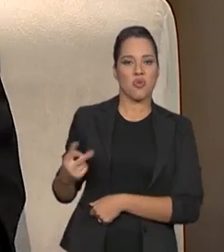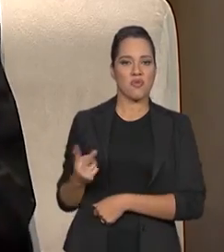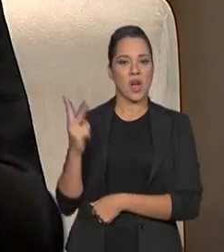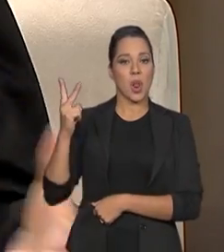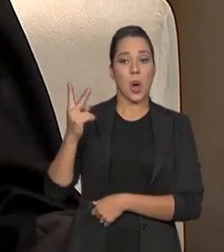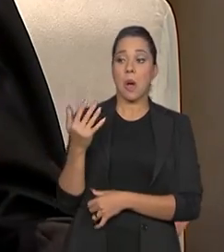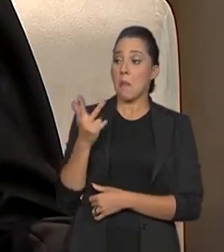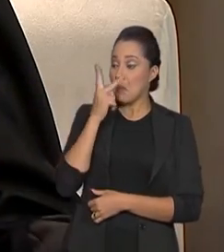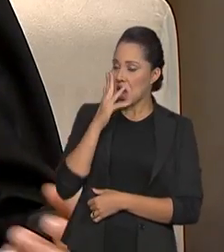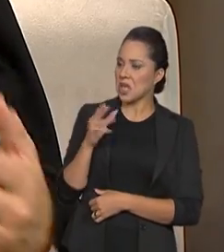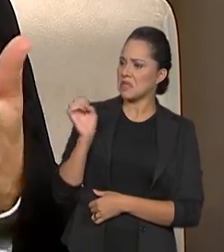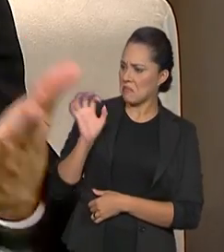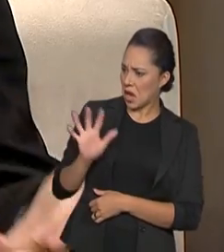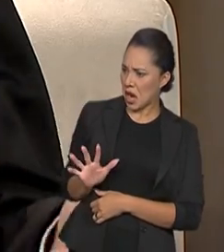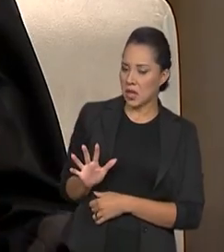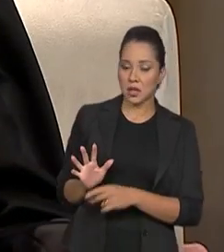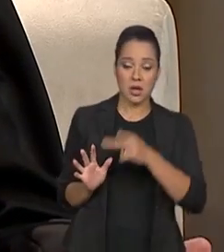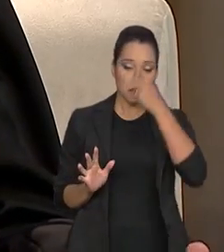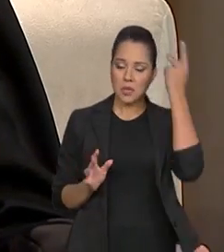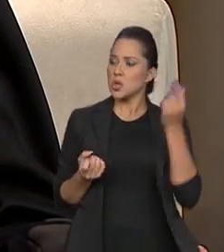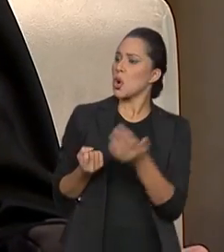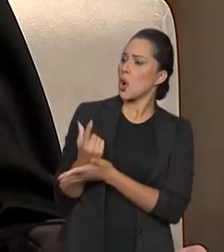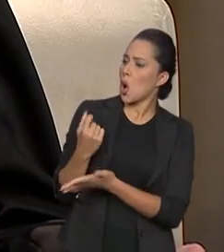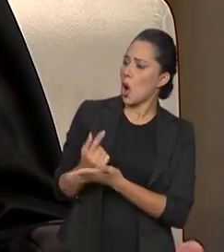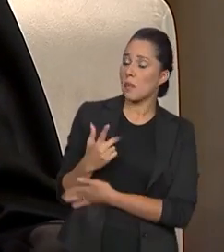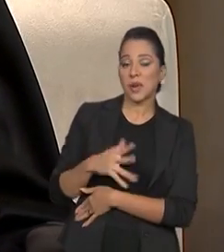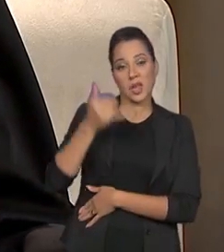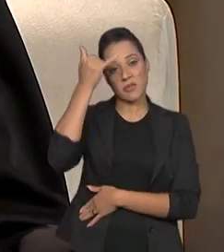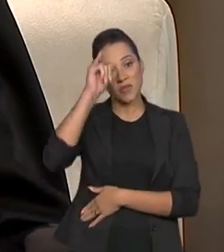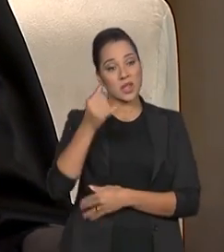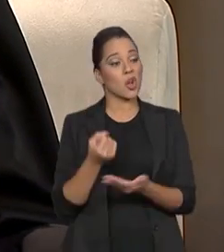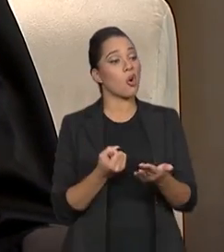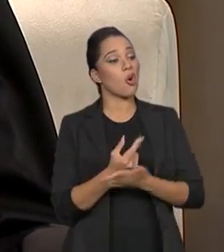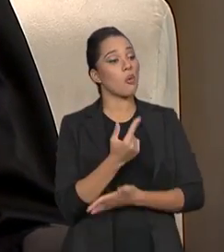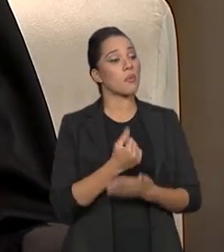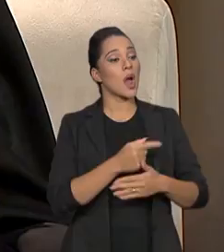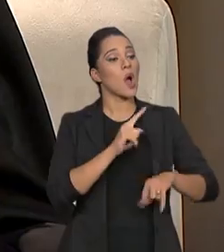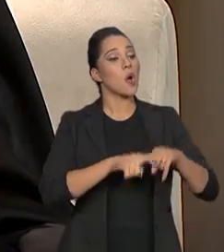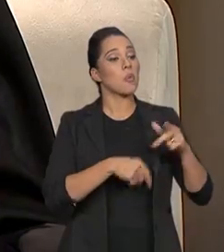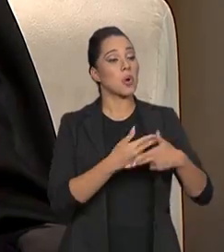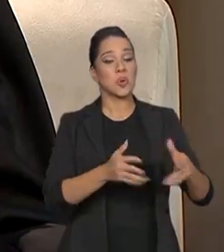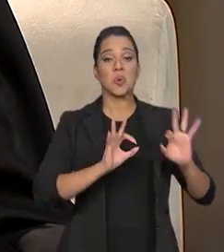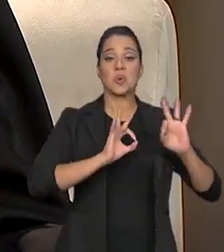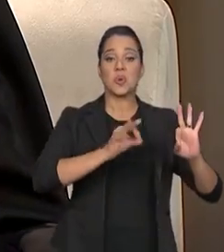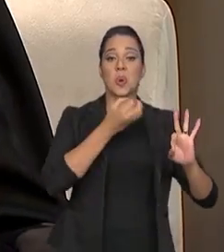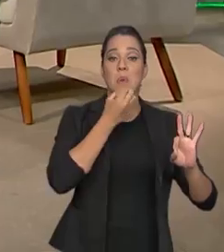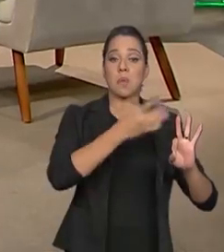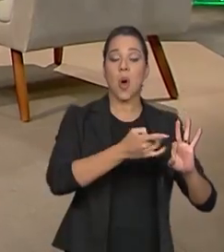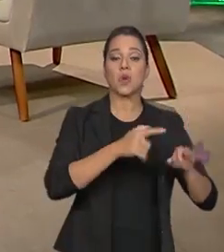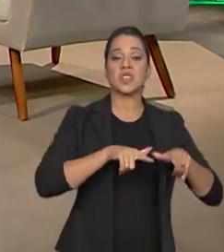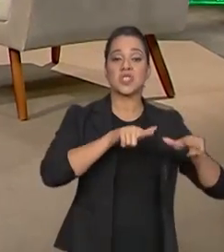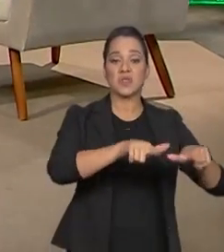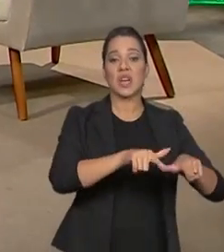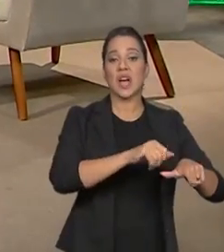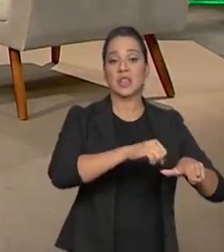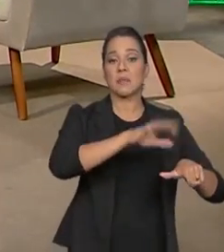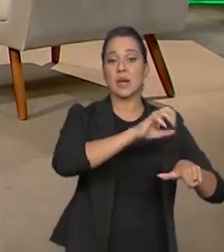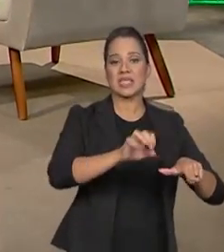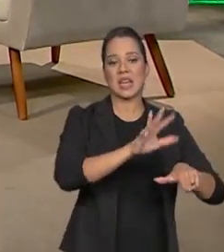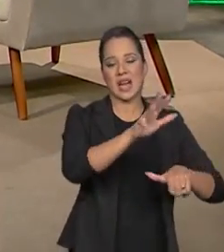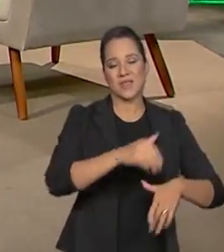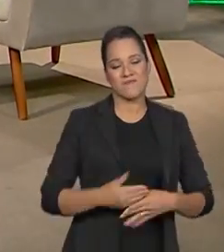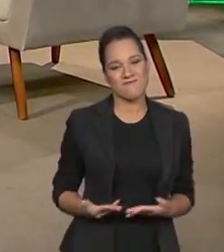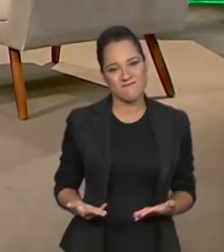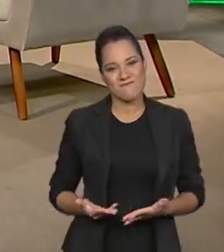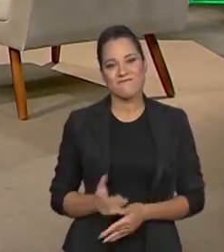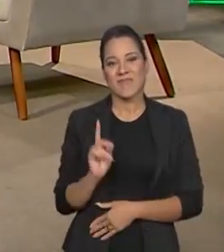preço aparente muito mais barata as pessoas compram esse produto evita comprar o produto certificado que pode estar mais caro e